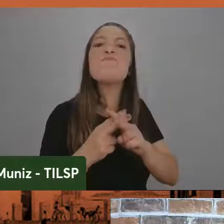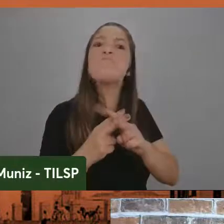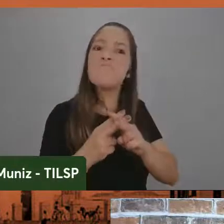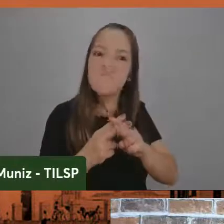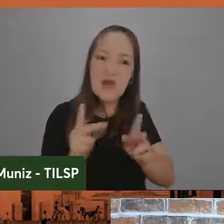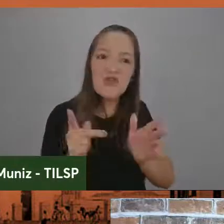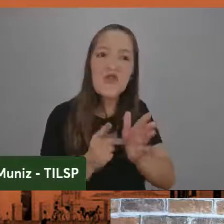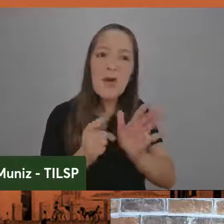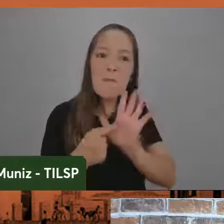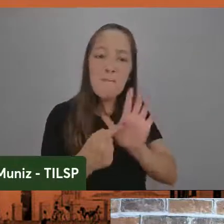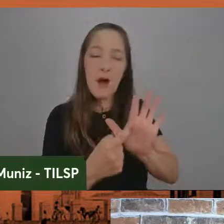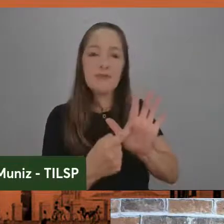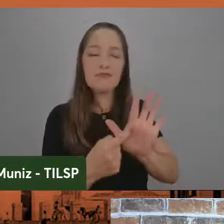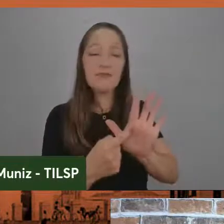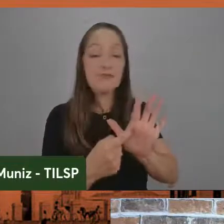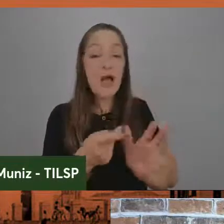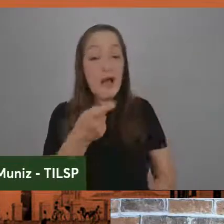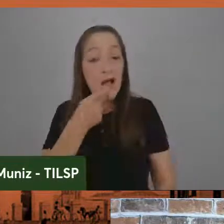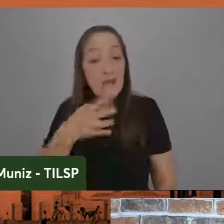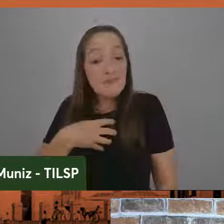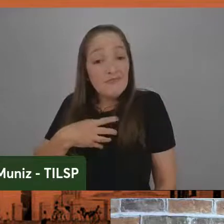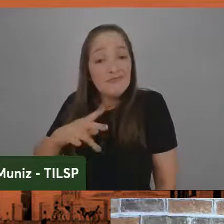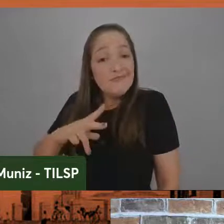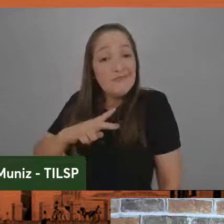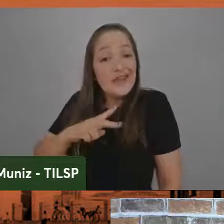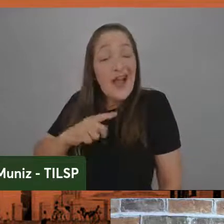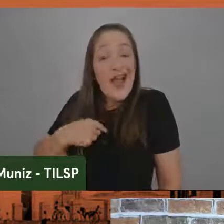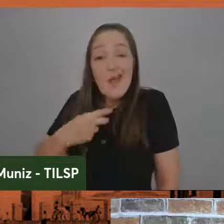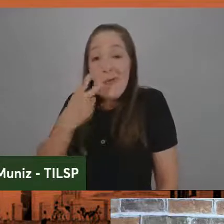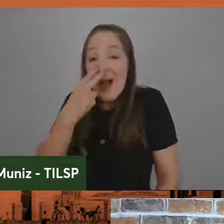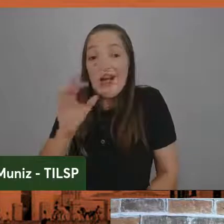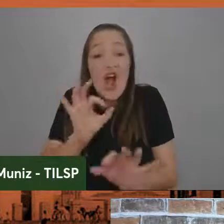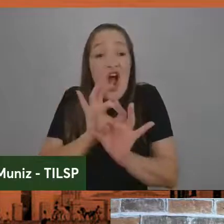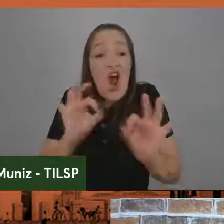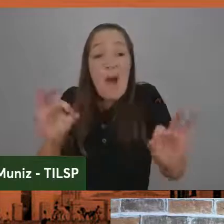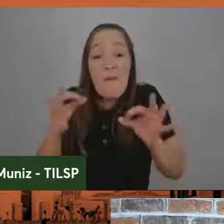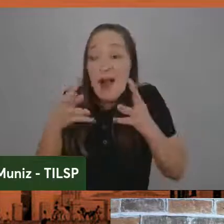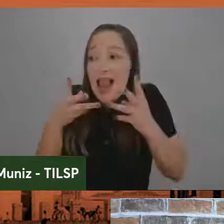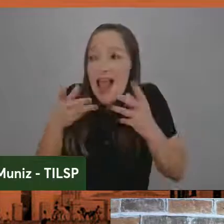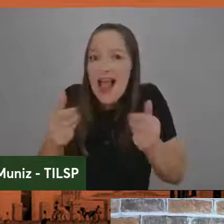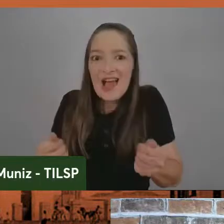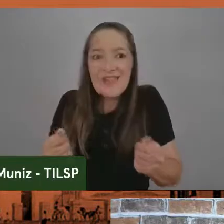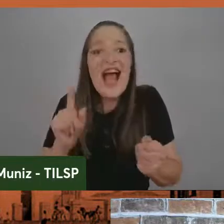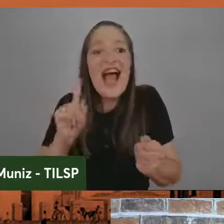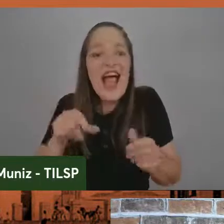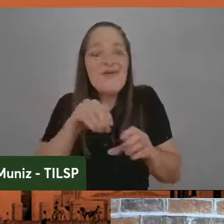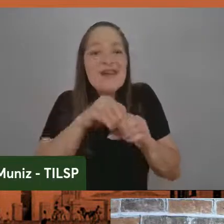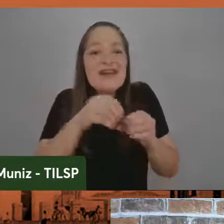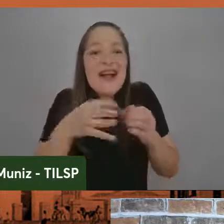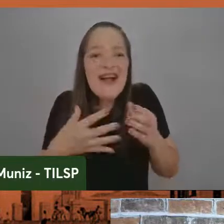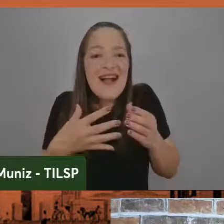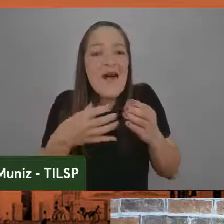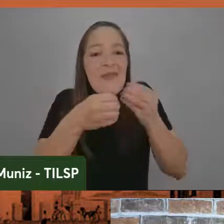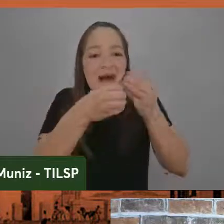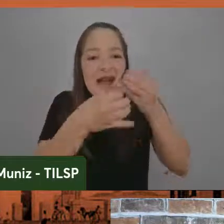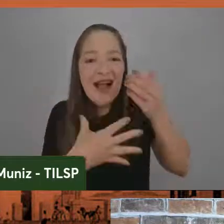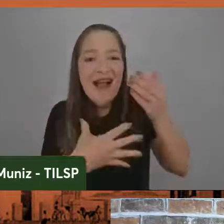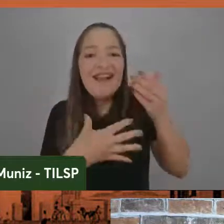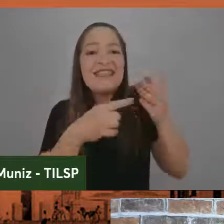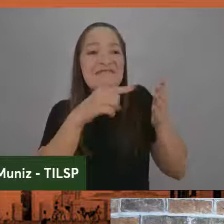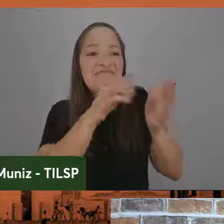de modo muito pessoal, eu acho sensacional, né? E é uma das grandes características, né? Uma das características dessa obra,